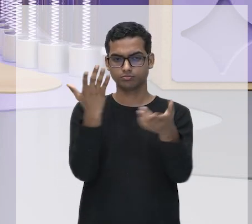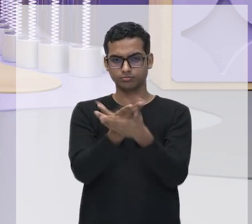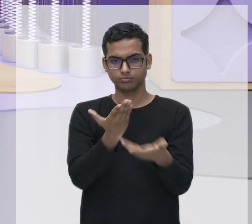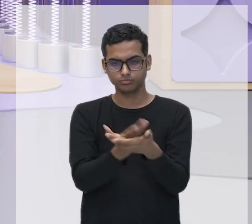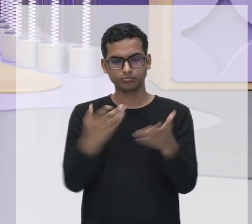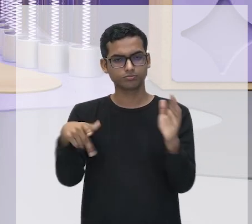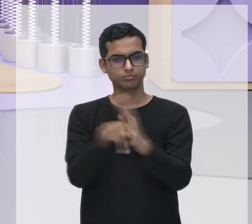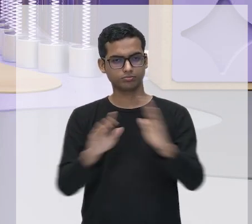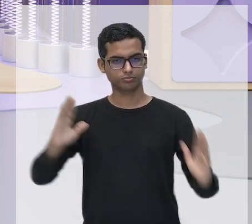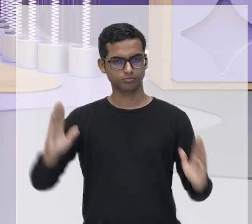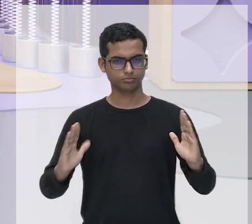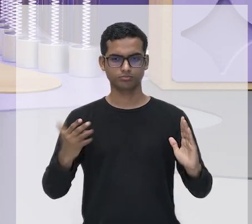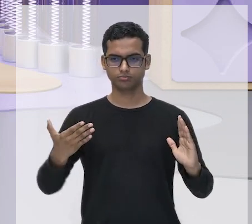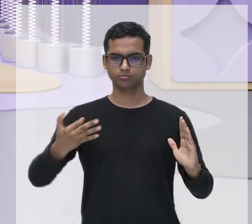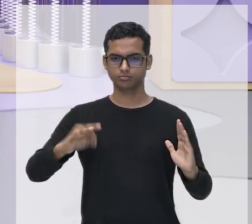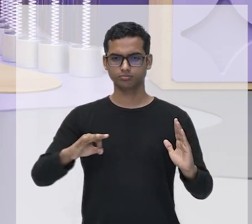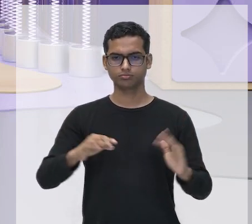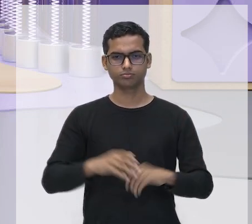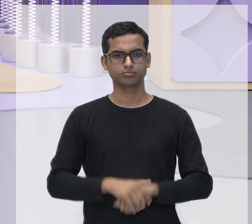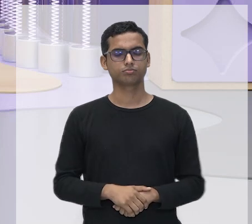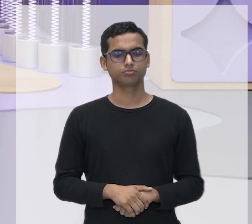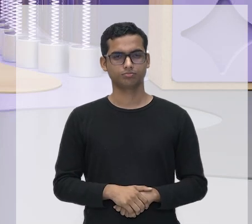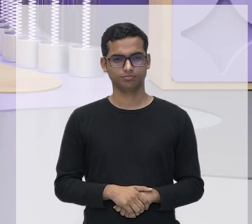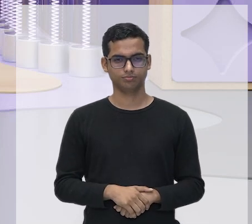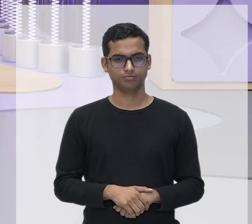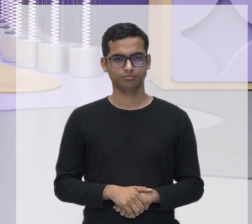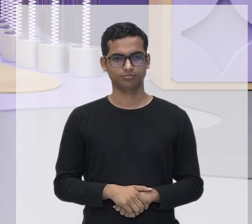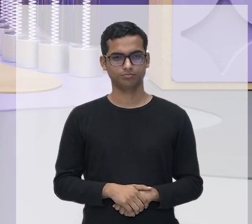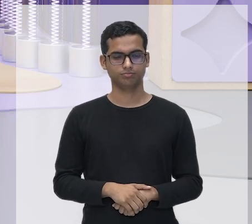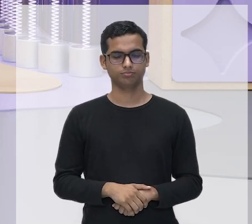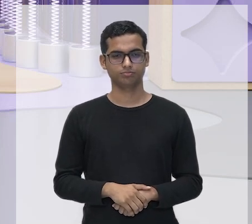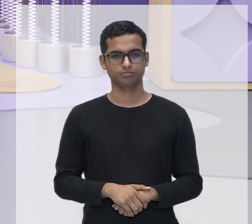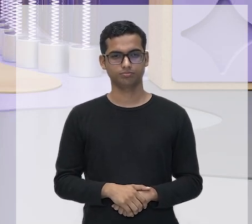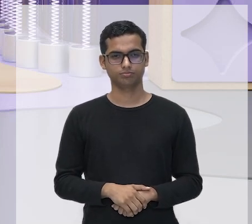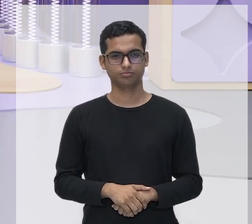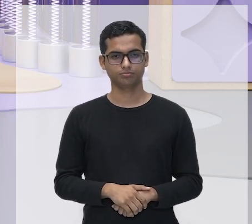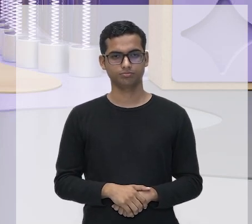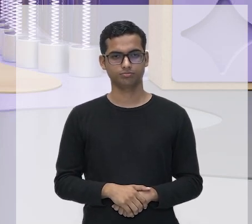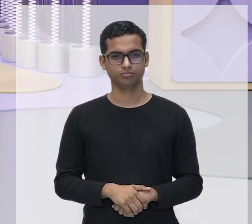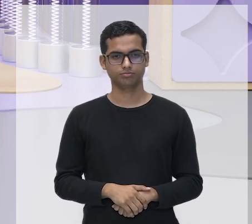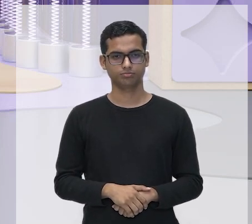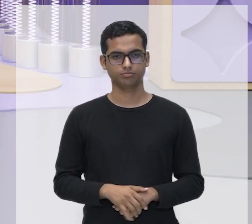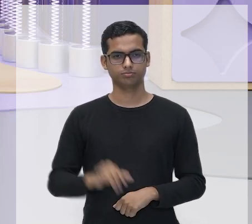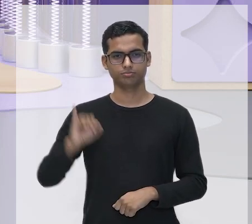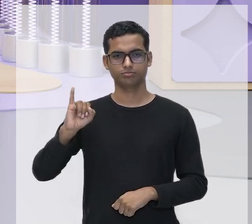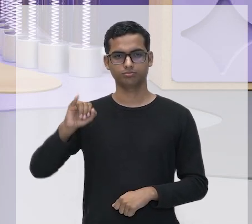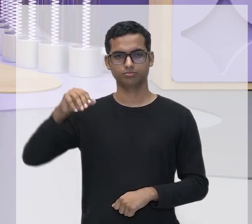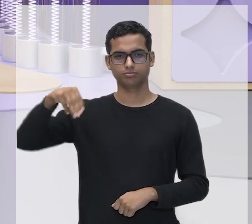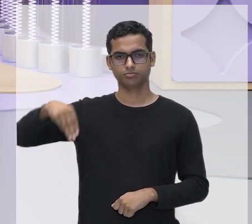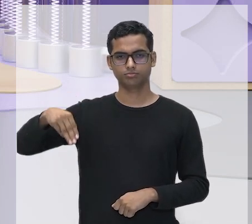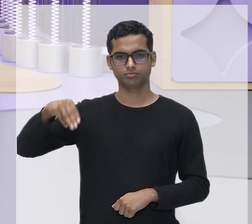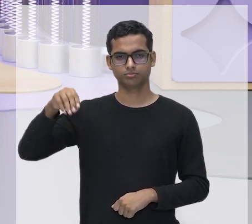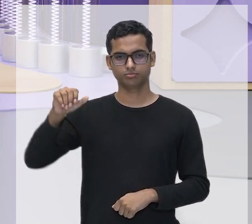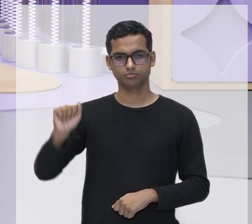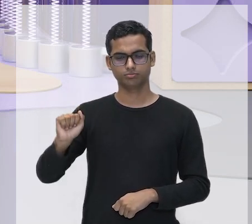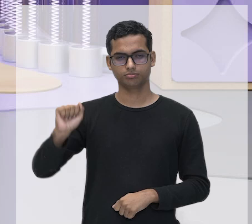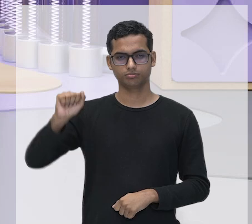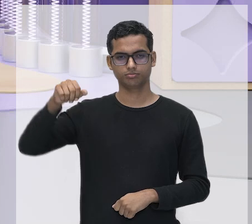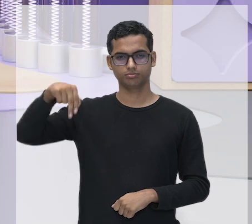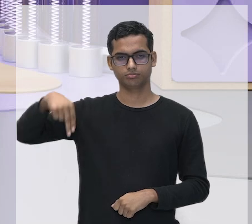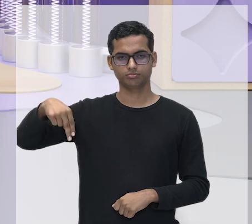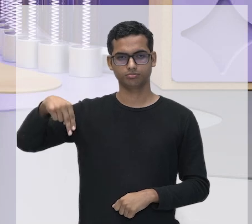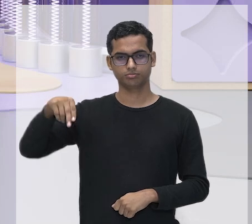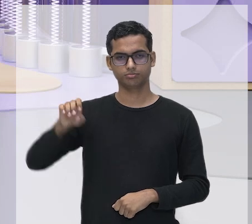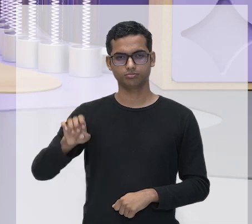dessa unidade. Primeiro, vamos trabalhar aqui a questão da imanência. A